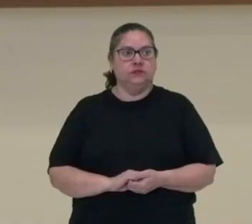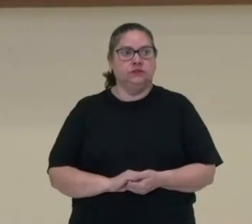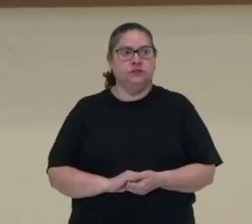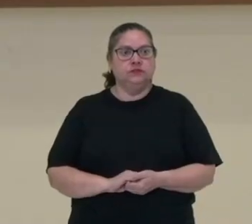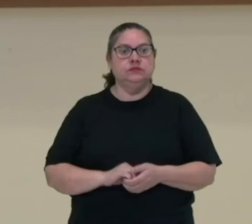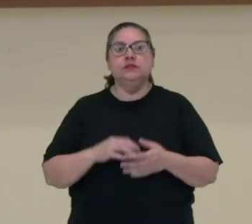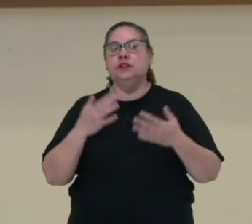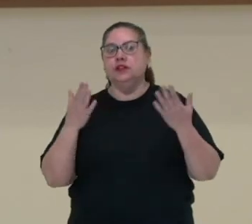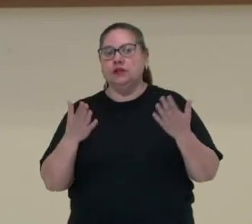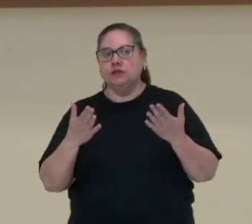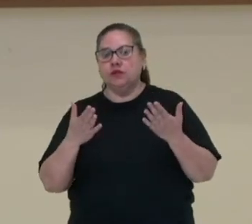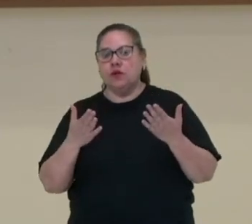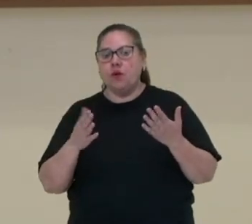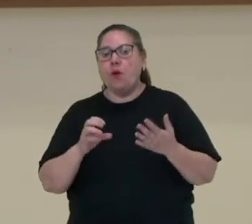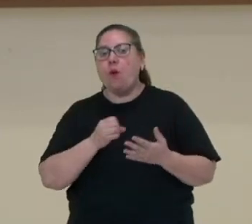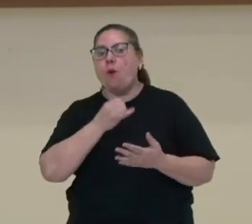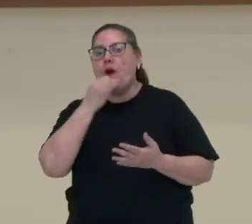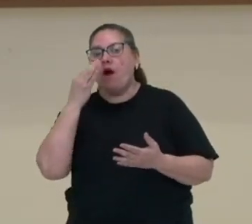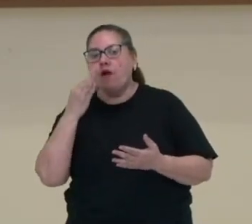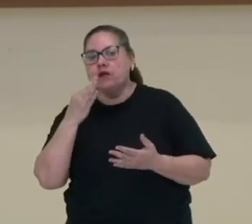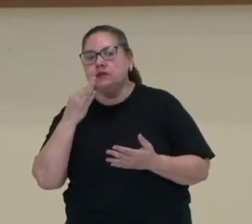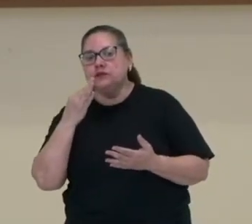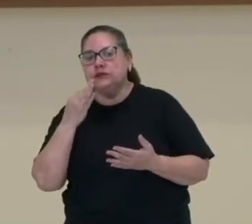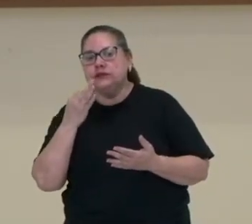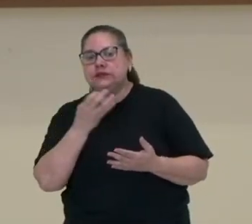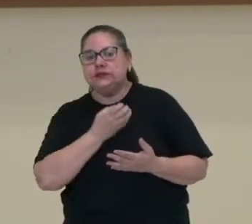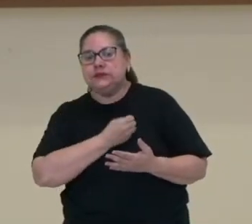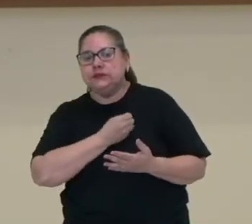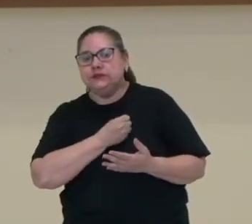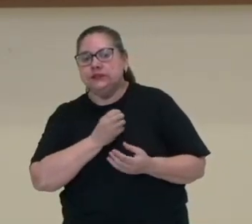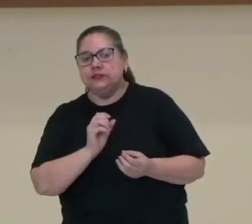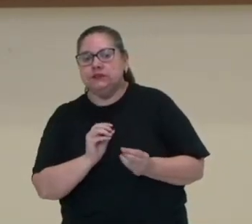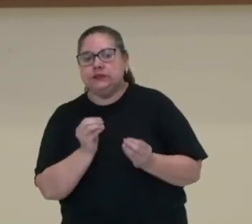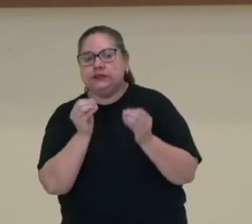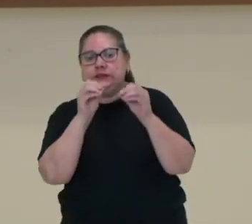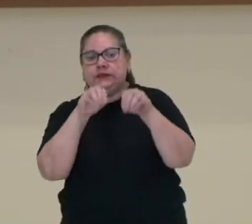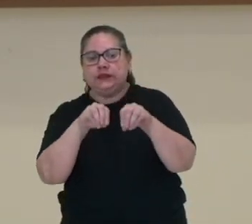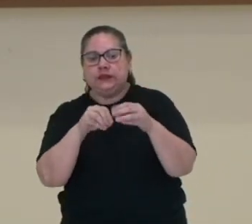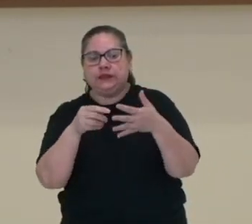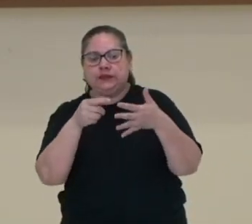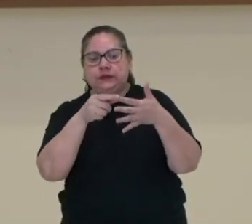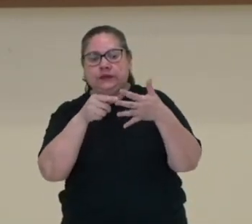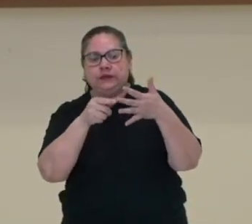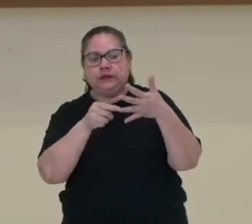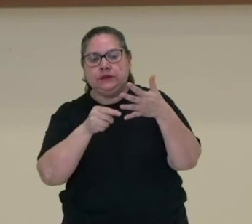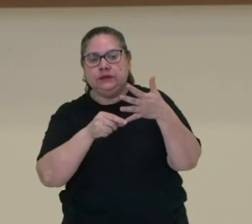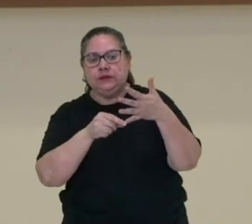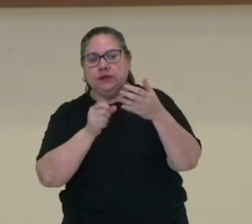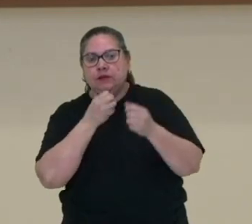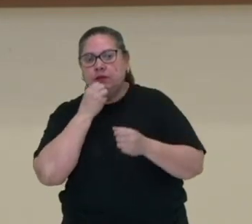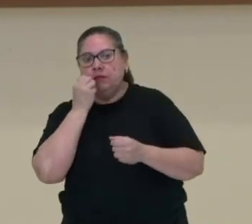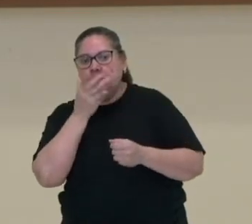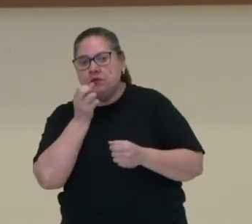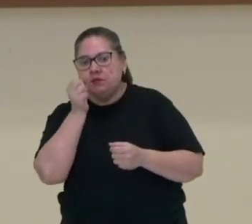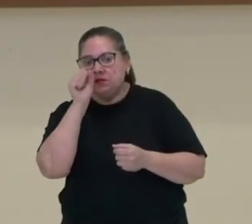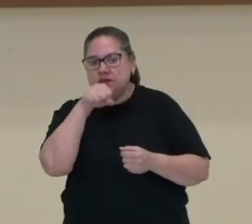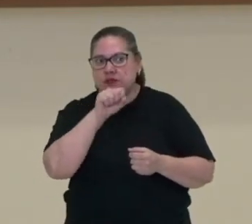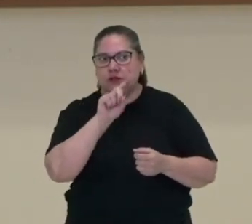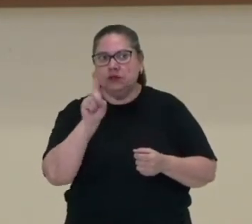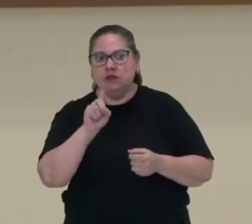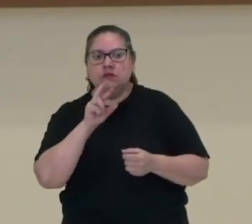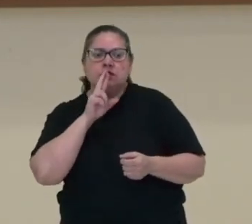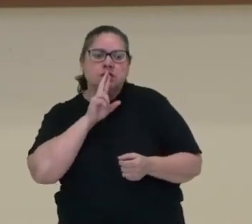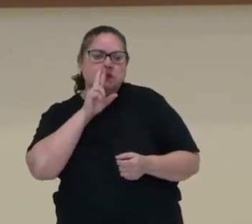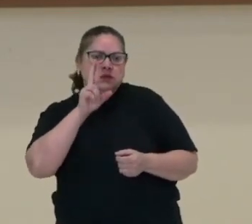E aí, qual foram as notas que vocês deram? Os elementos estavam atendidos ou não? A resposta